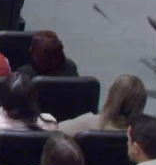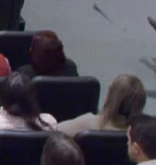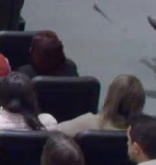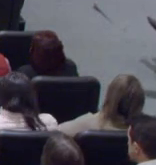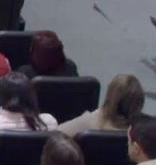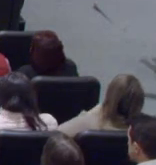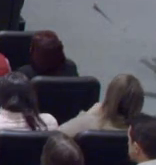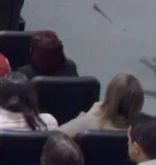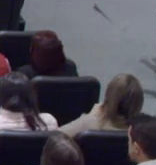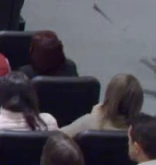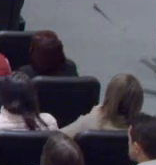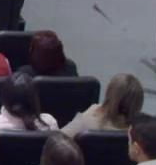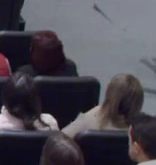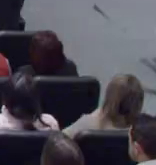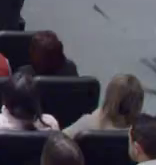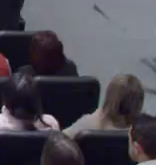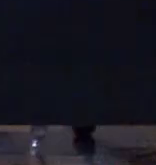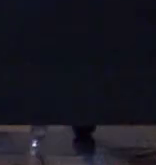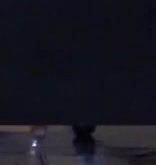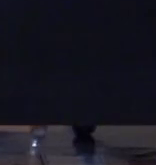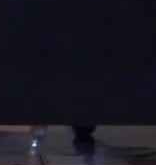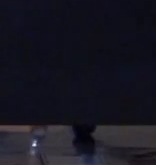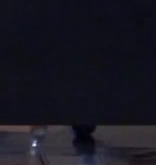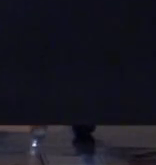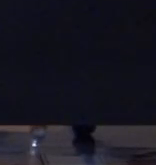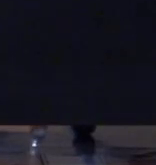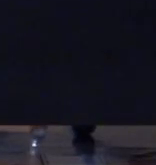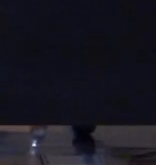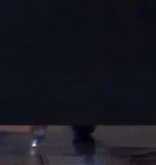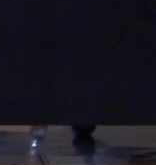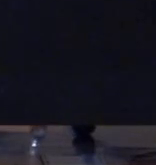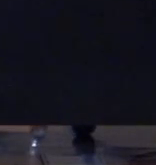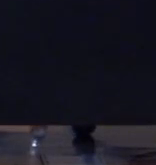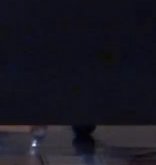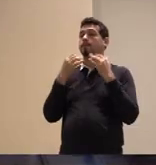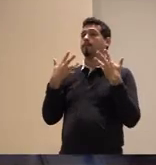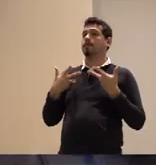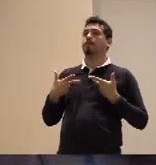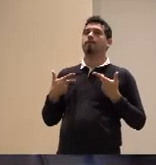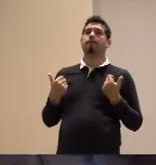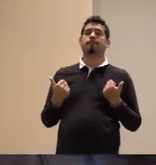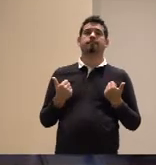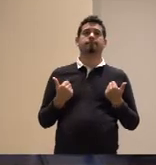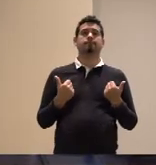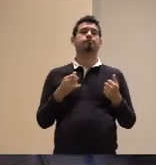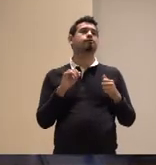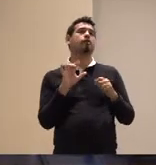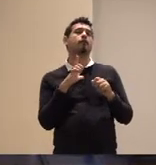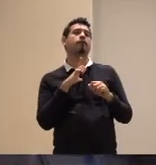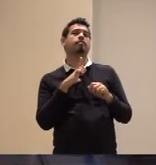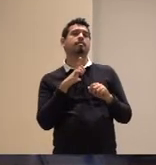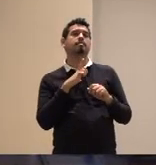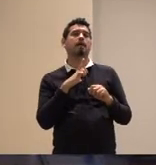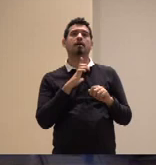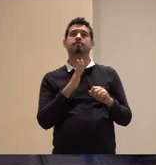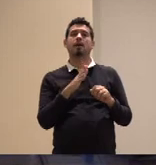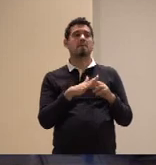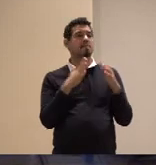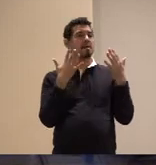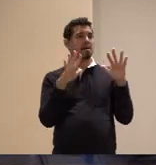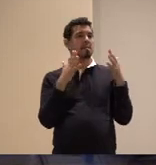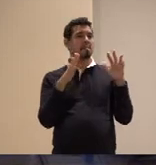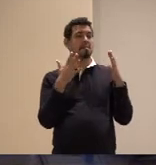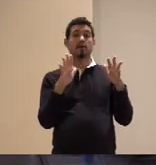todo mundo aprendendo, desenvolvendo, buscando fazer o melhor. Então, só o fato de estarem aqui, vocês já estão de